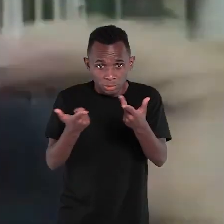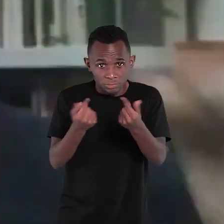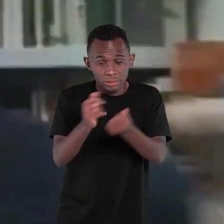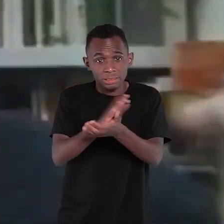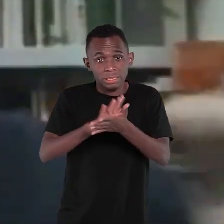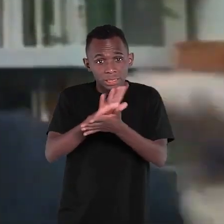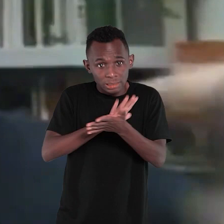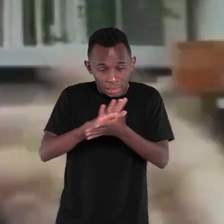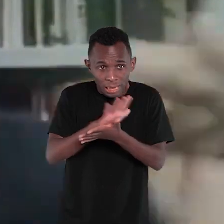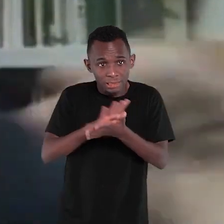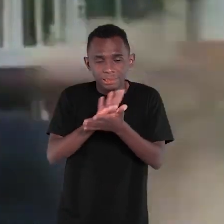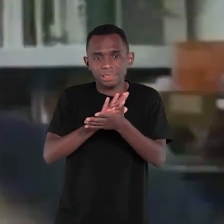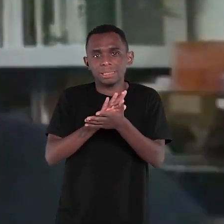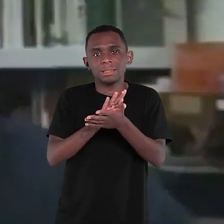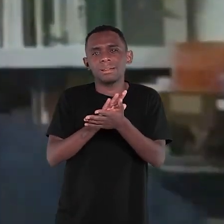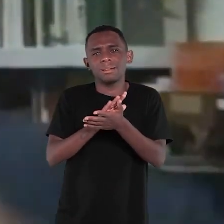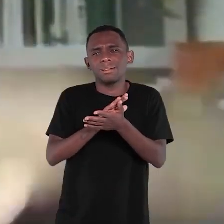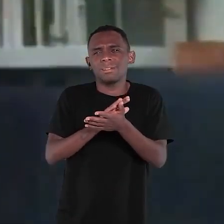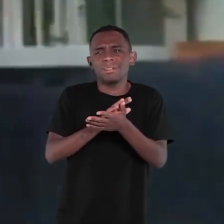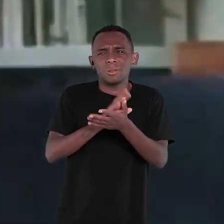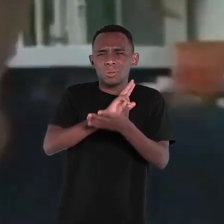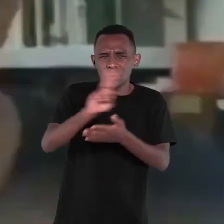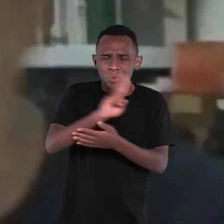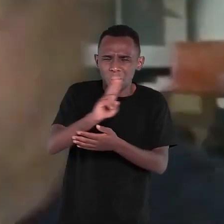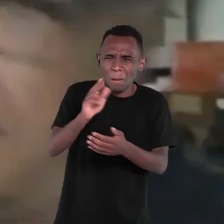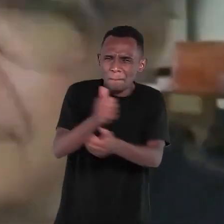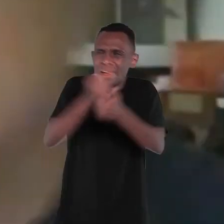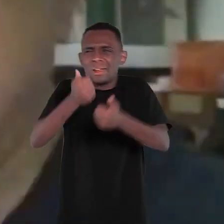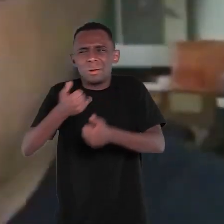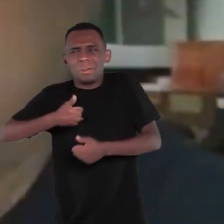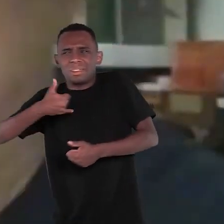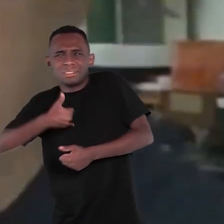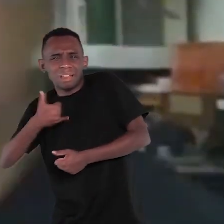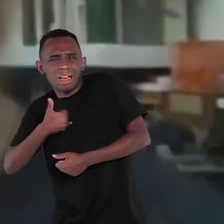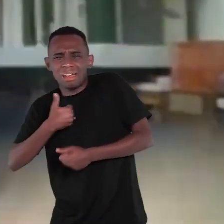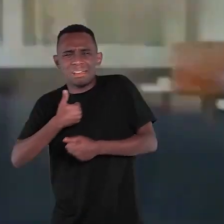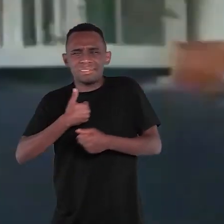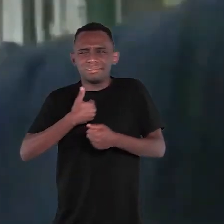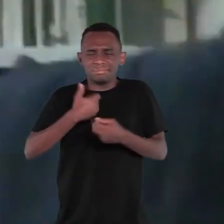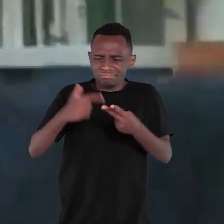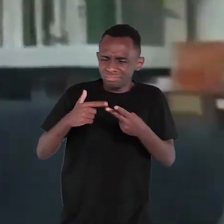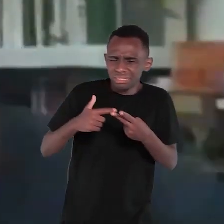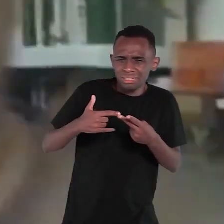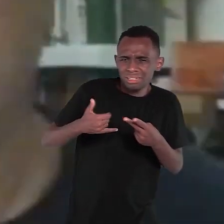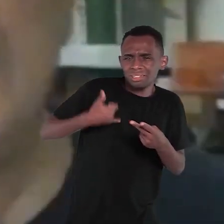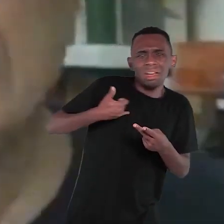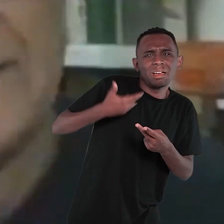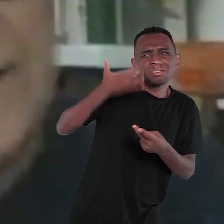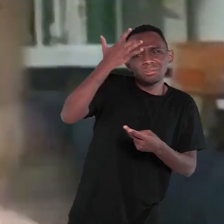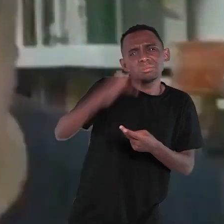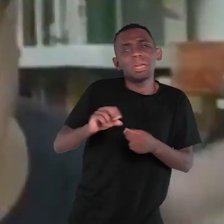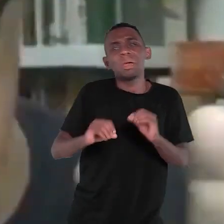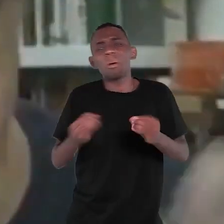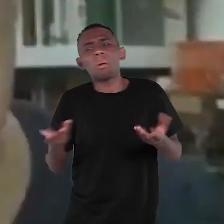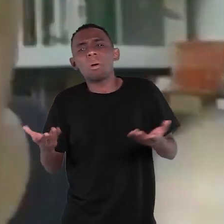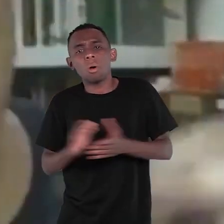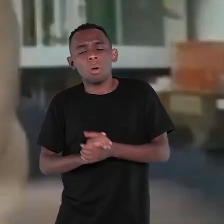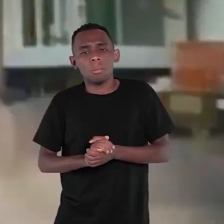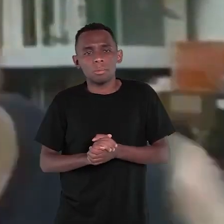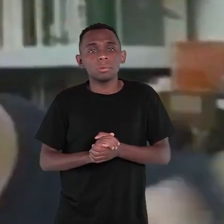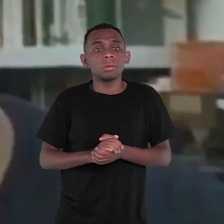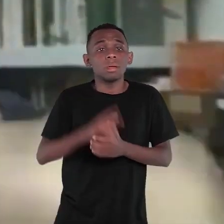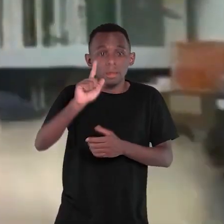nenhum qualificativo no nome, esse negócio de melhor idade do não sei o quê, sem